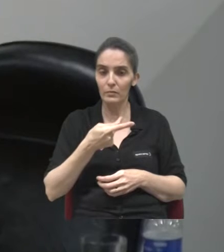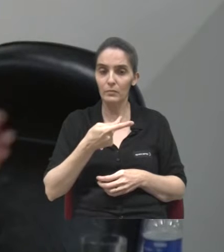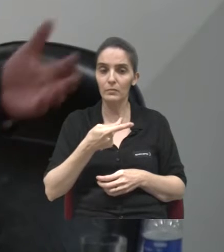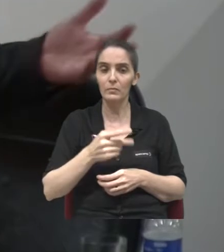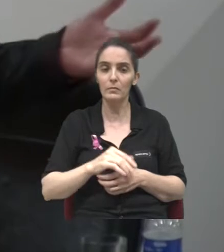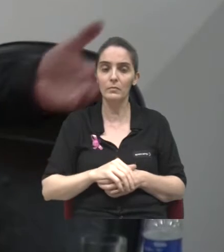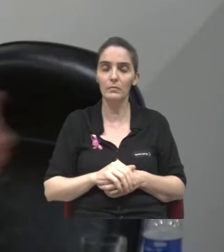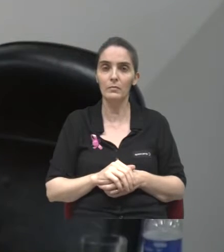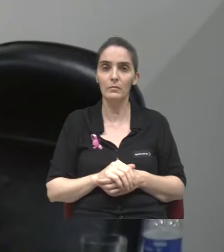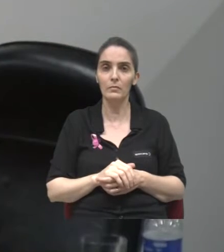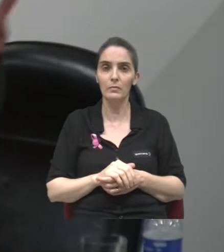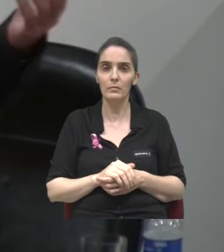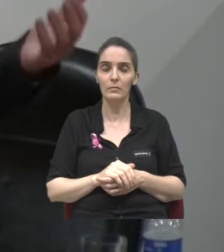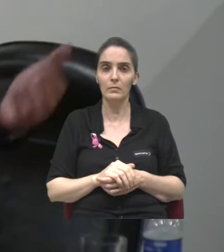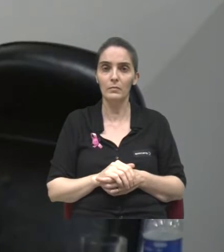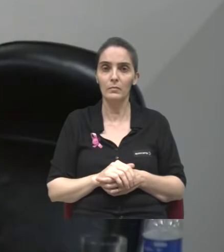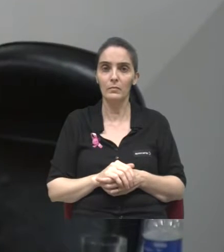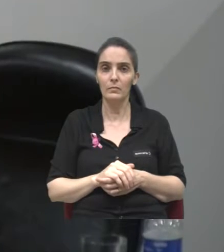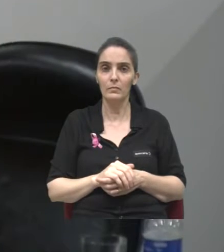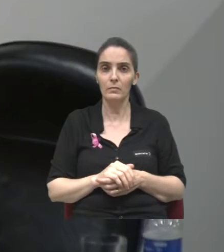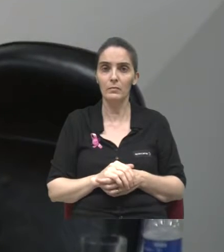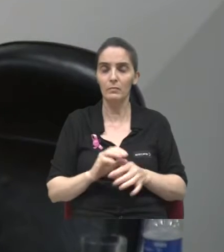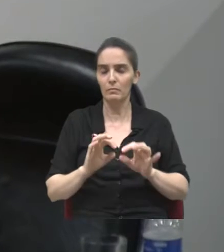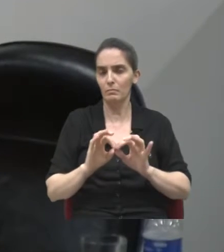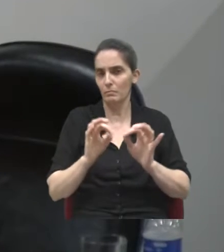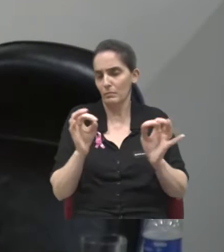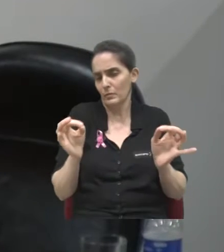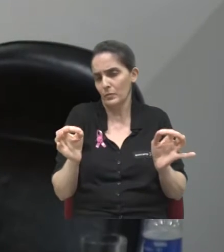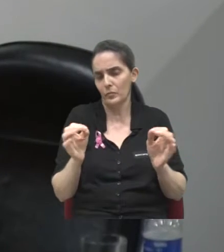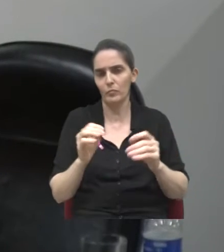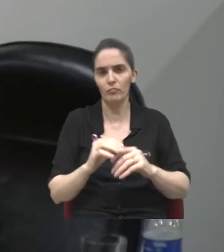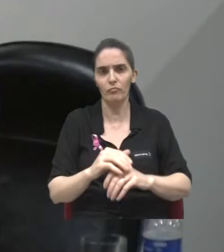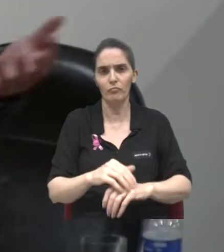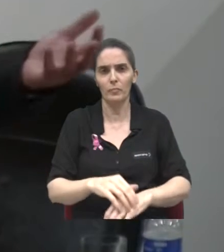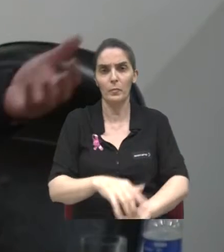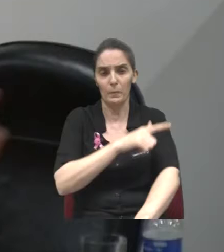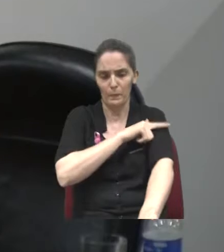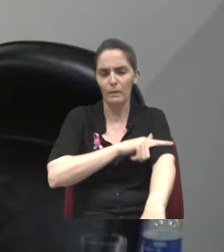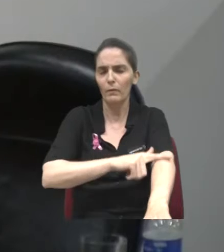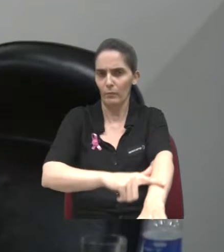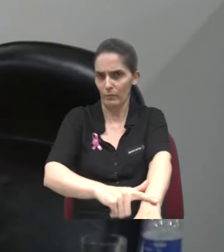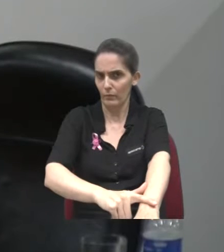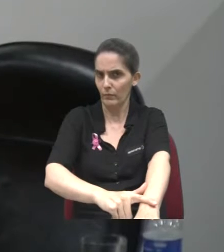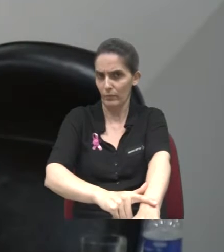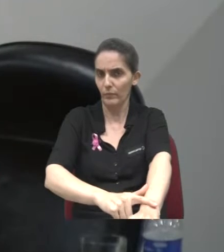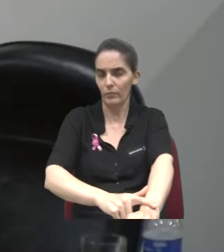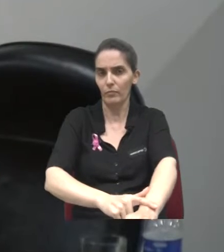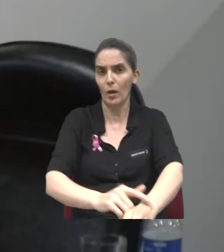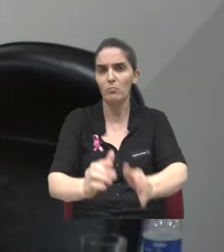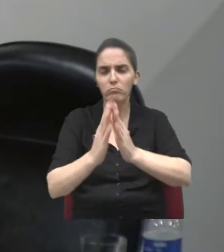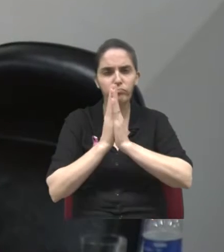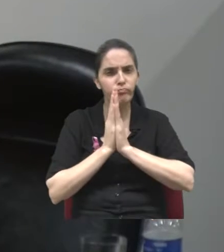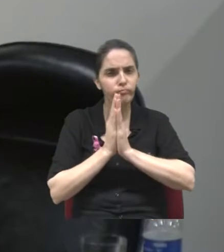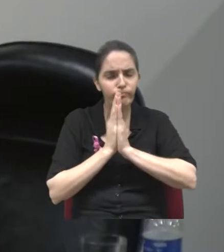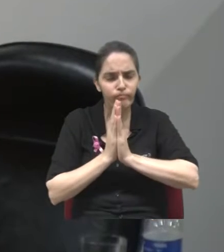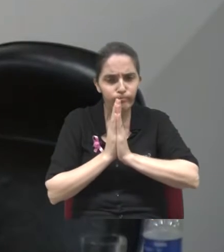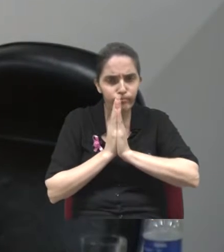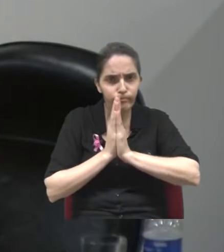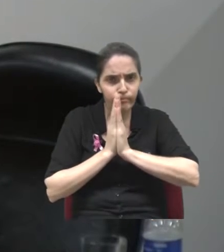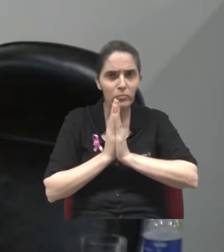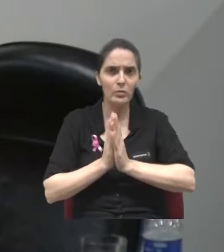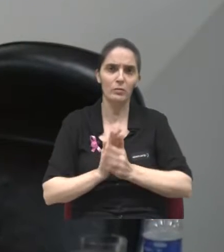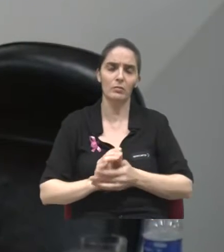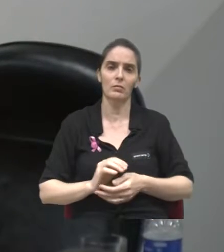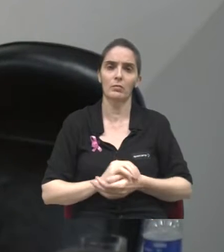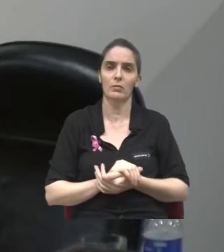com toda sutileza, com toda educação, né, até implorar, em vista